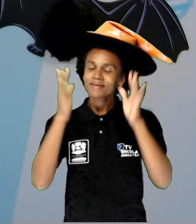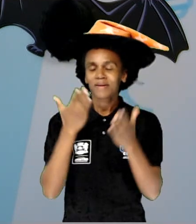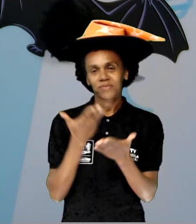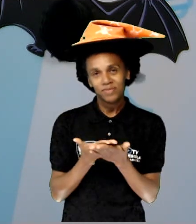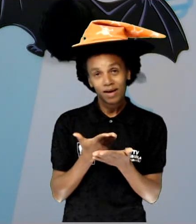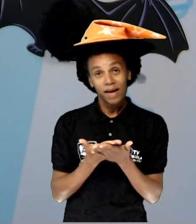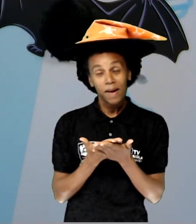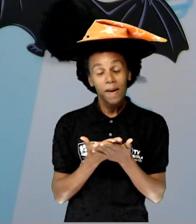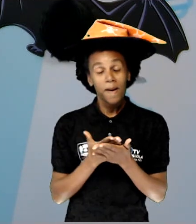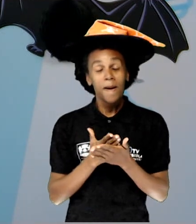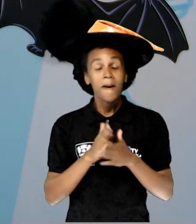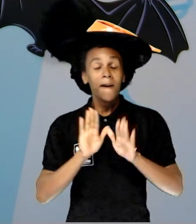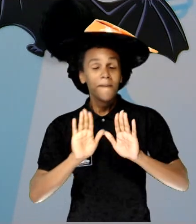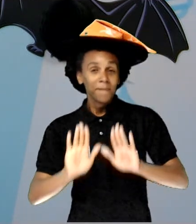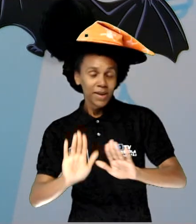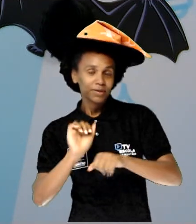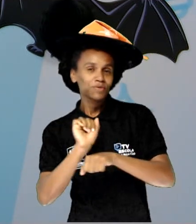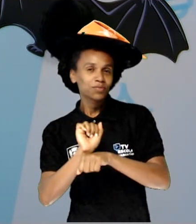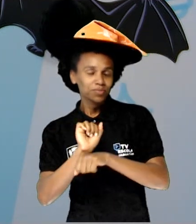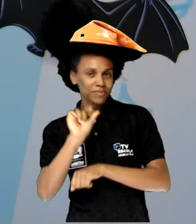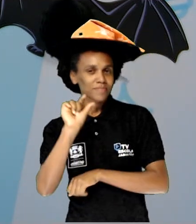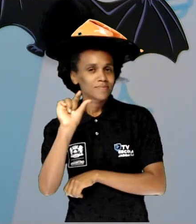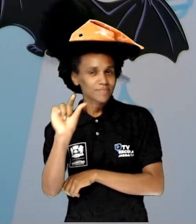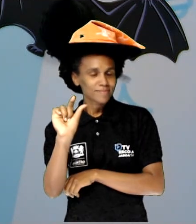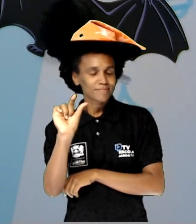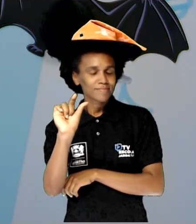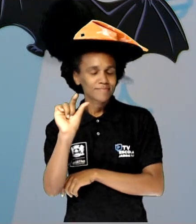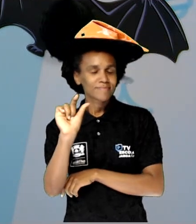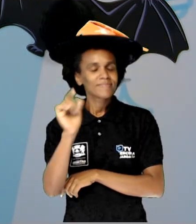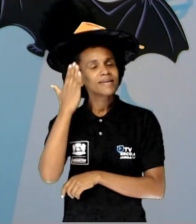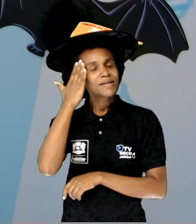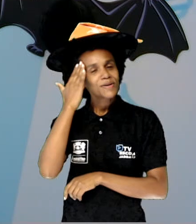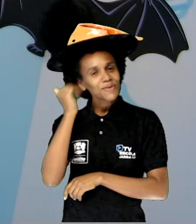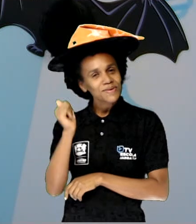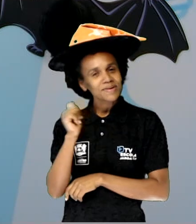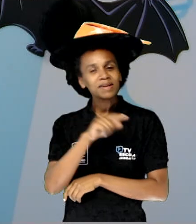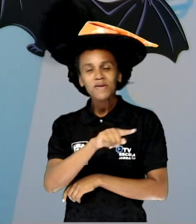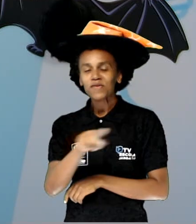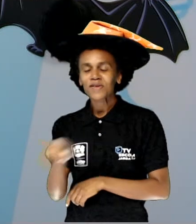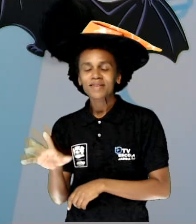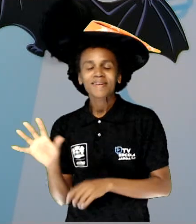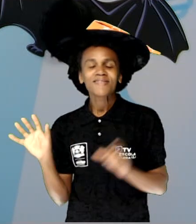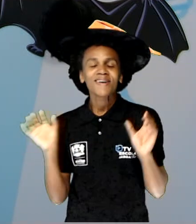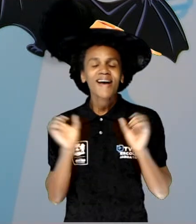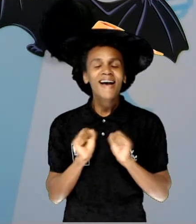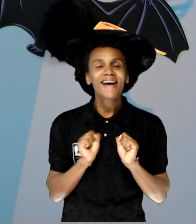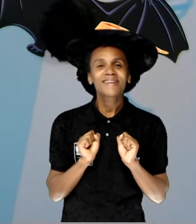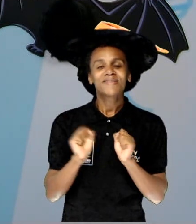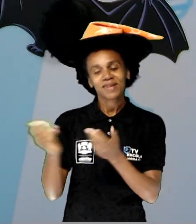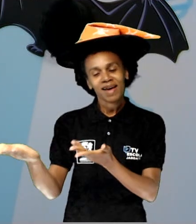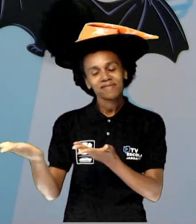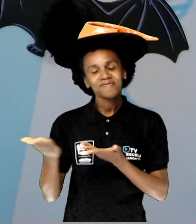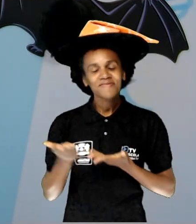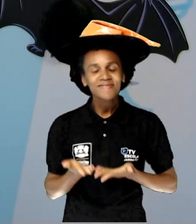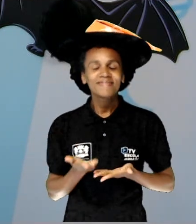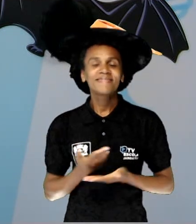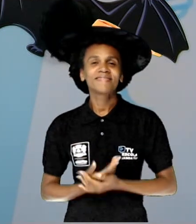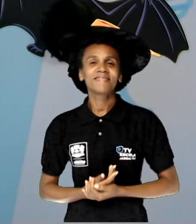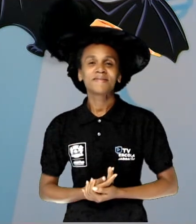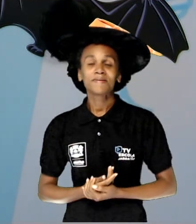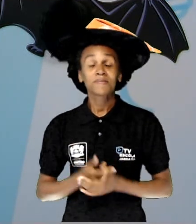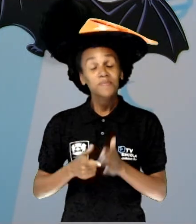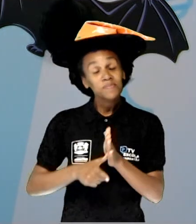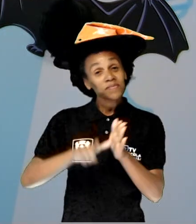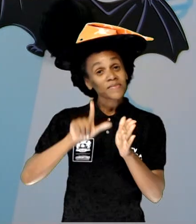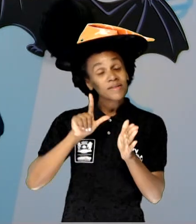mas Aguenta aí um pouquinho que já já ele chega aí eu tenho certeza de que vocês vão adorar essa visita antes